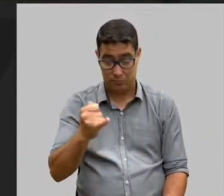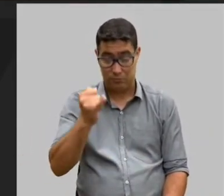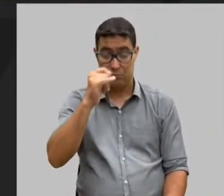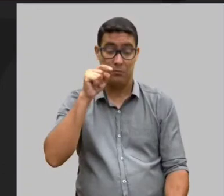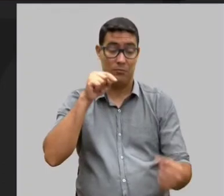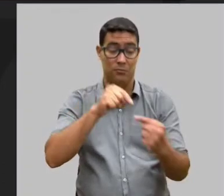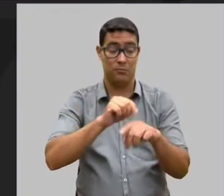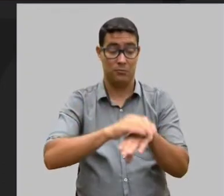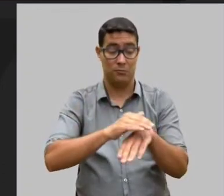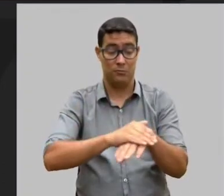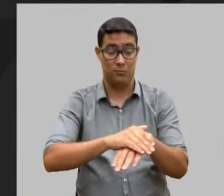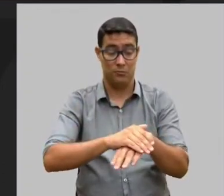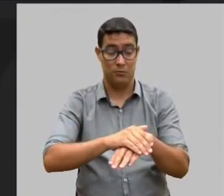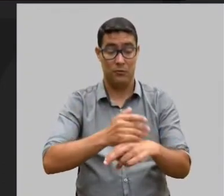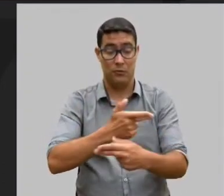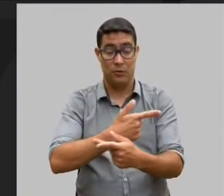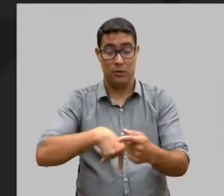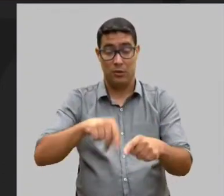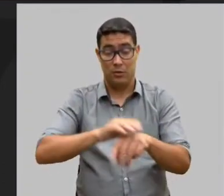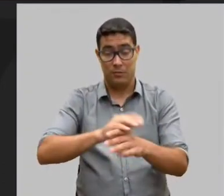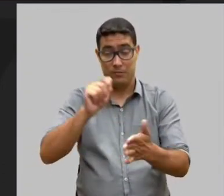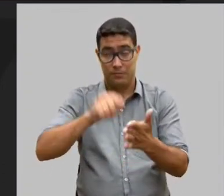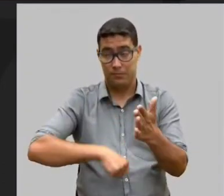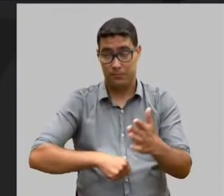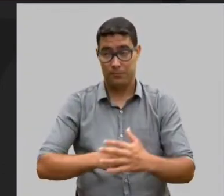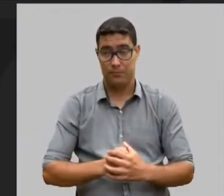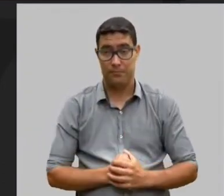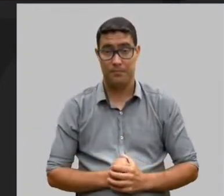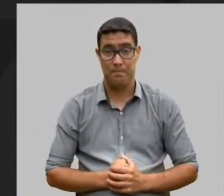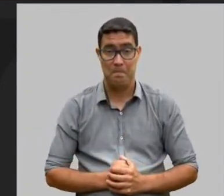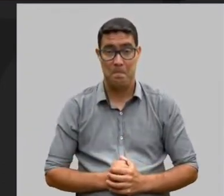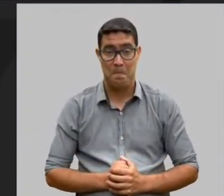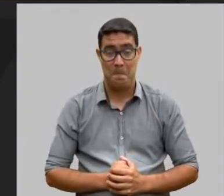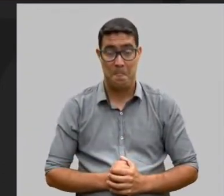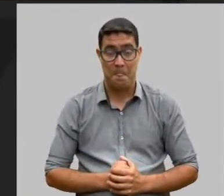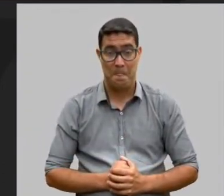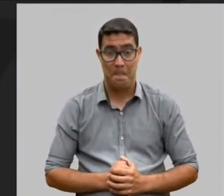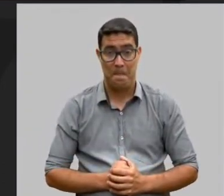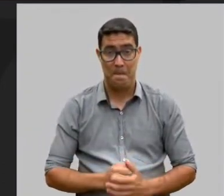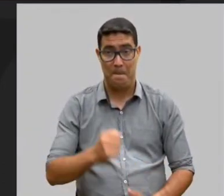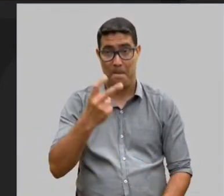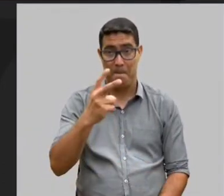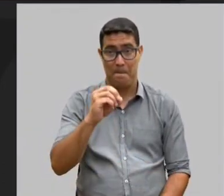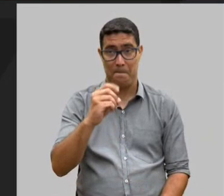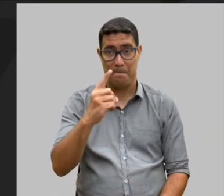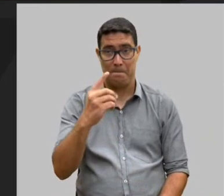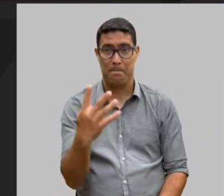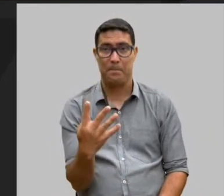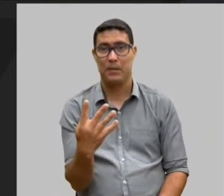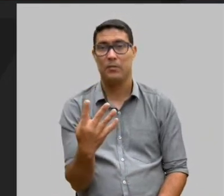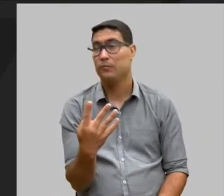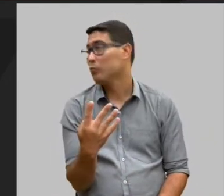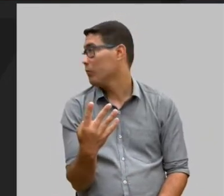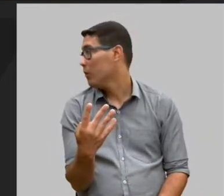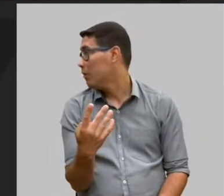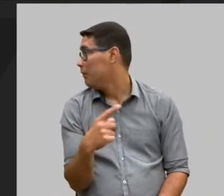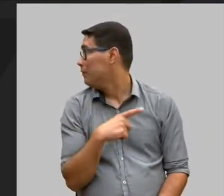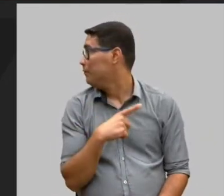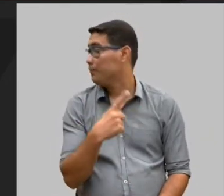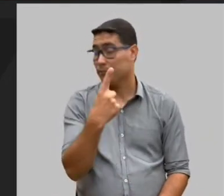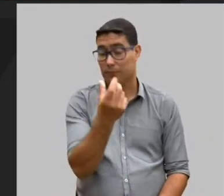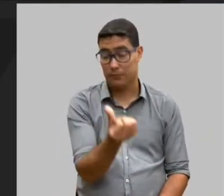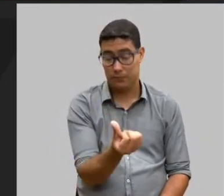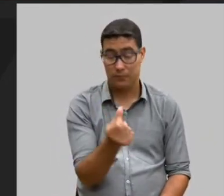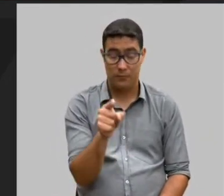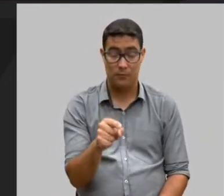ao indexador que tava sendo que foi assinado na época eh entre 2011 e 2014 por exemplo eh houve pagamento de 16,4